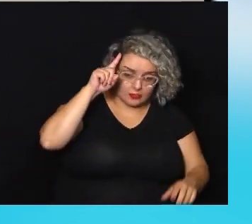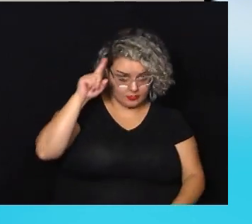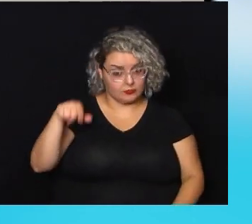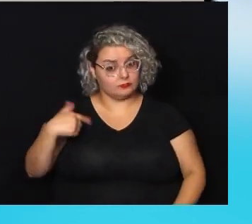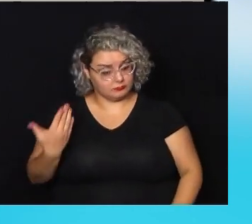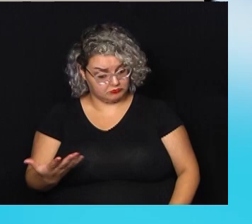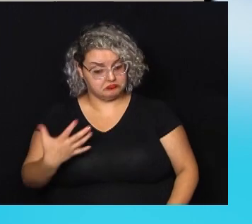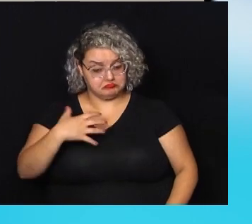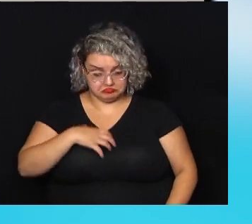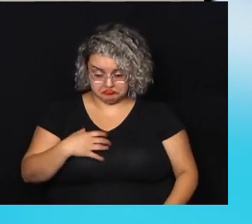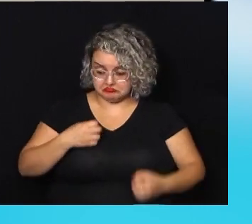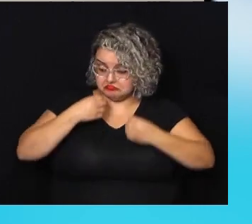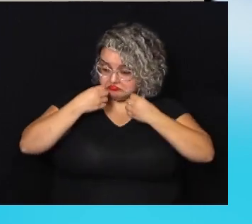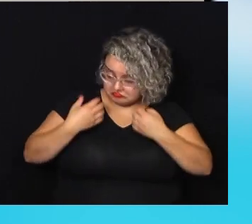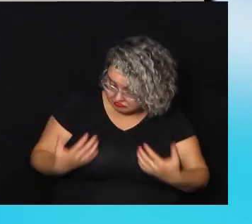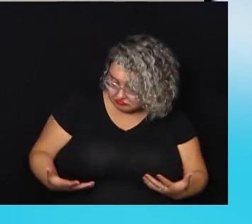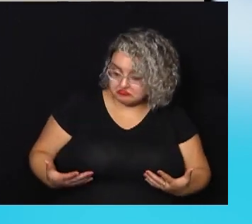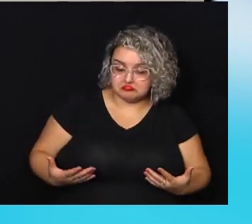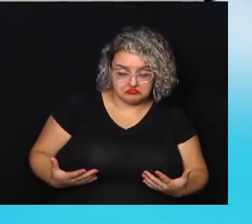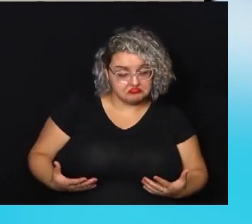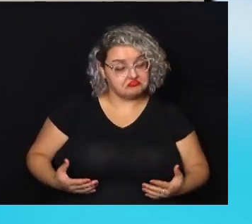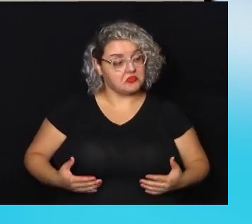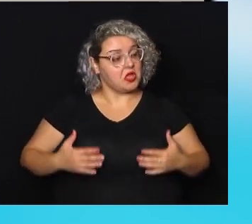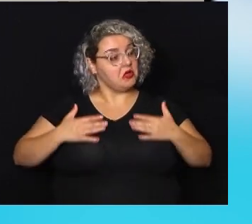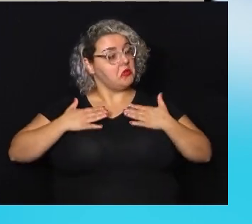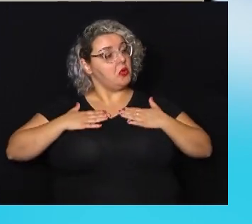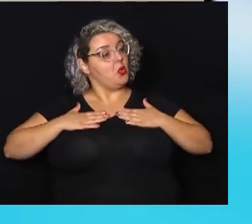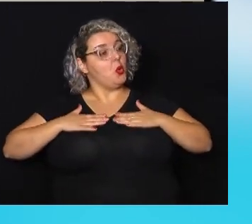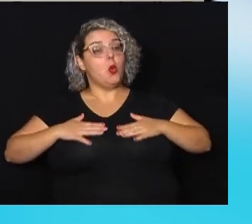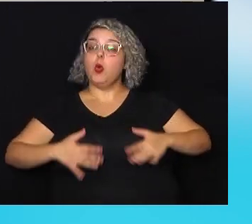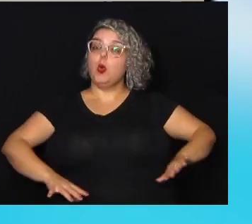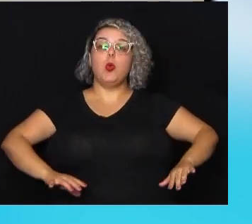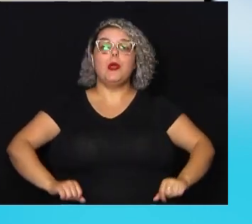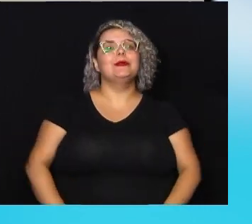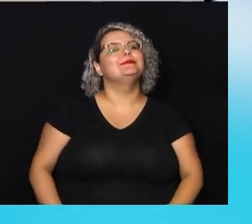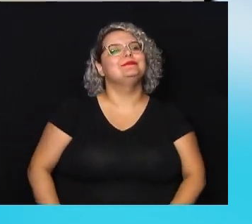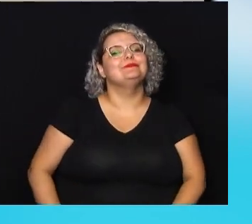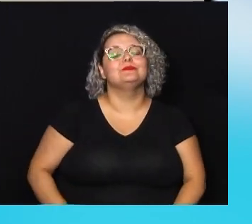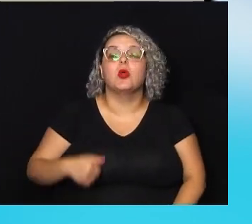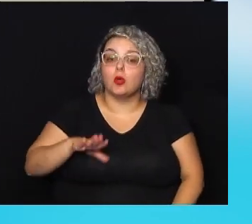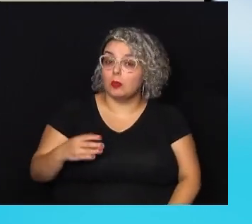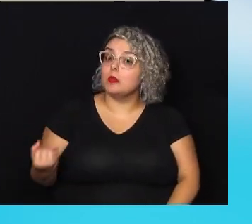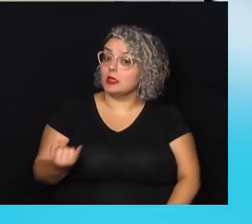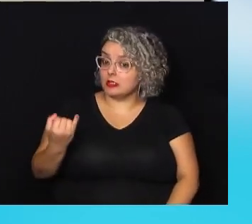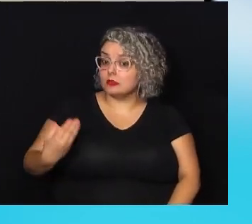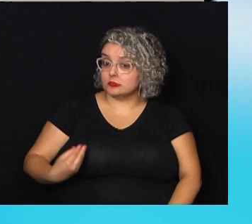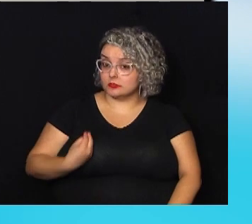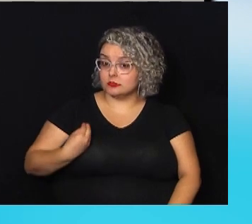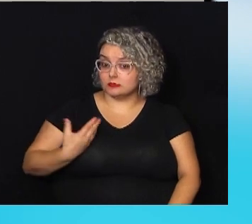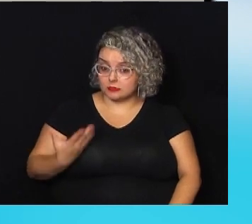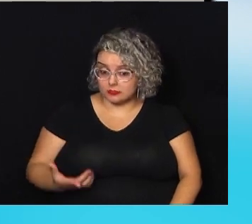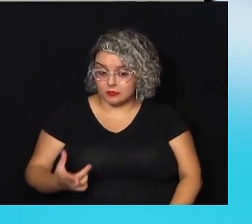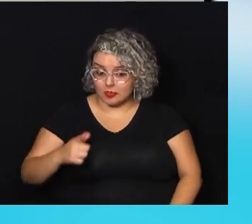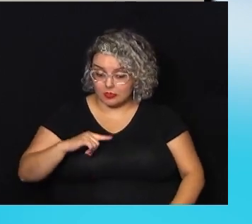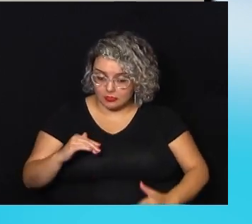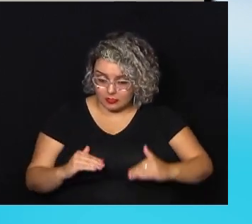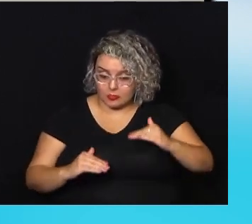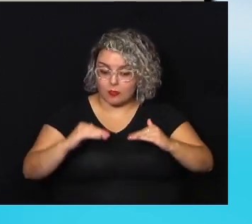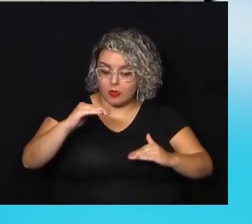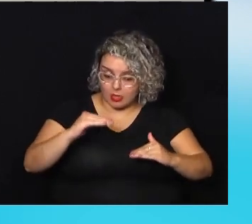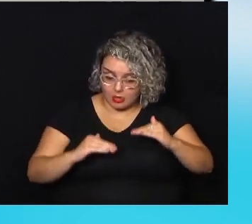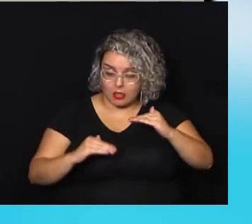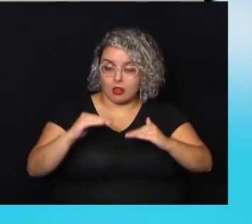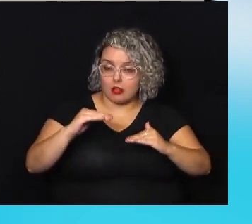cansaço, e dormir, e no dia seguinte se sentir reparado, porque o mais importante da nossa